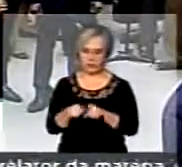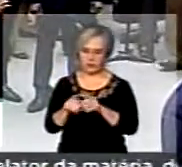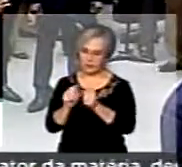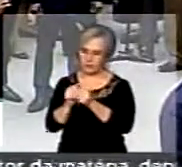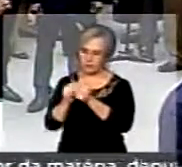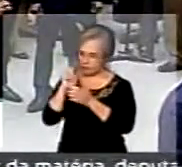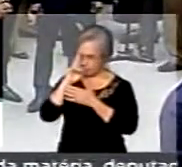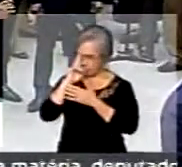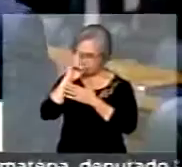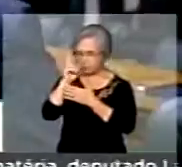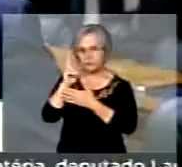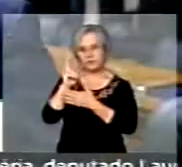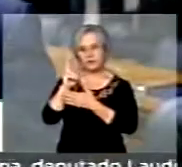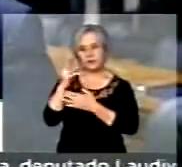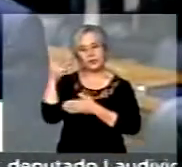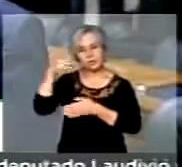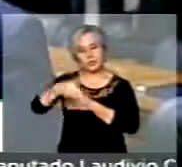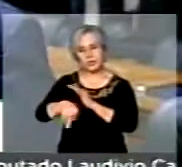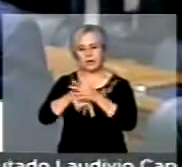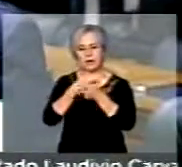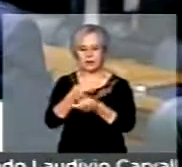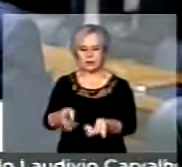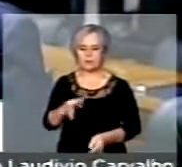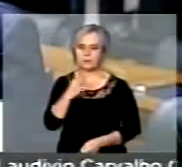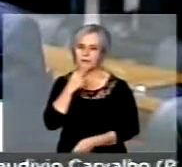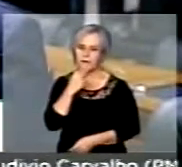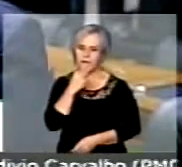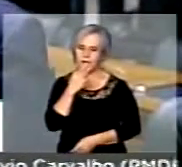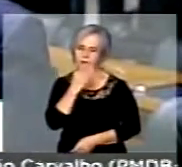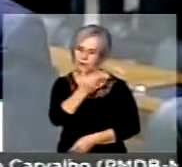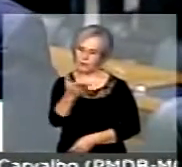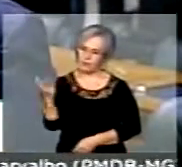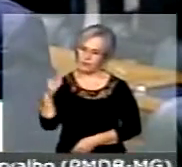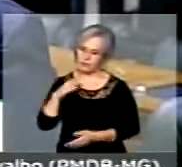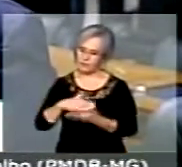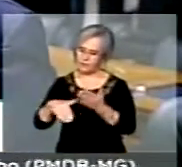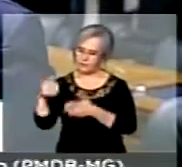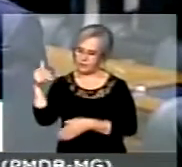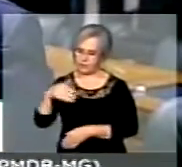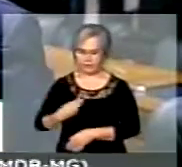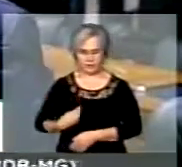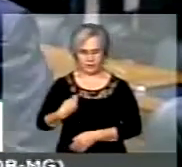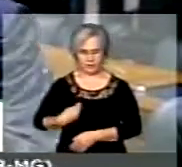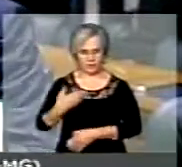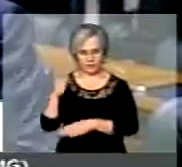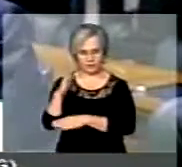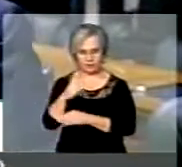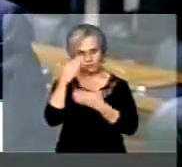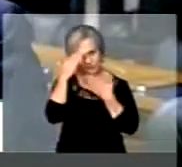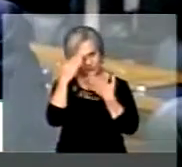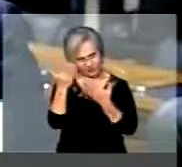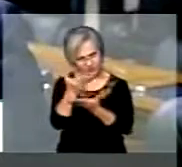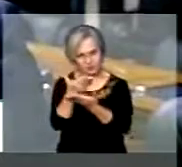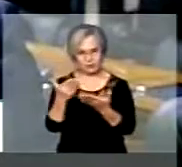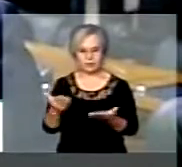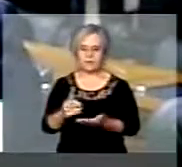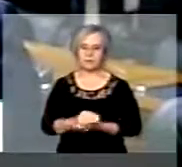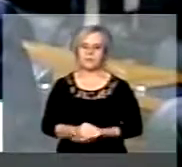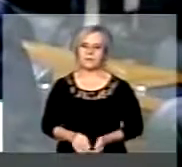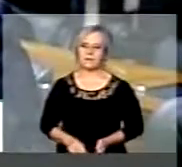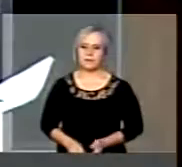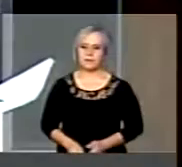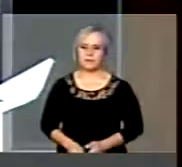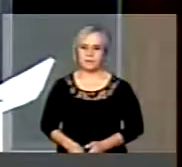para registrar a nossa casa, conhecerem a casa, a presença desses alunos que abrilhantam aqui essa tarde. Muito obrigado, deputado Leopoldo, pela